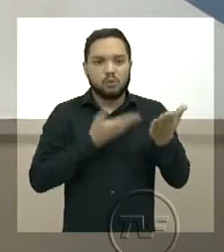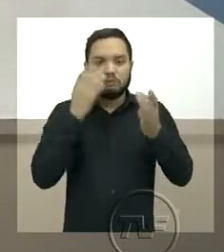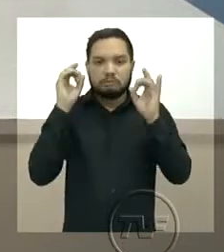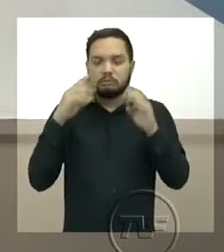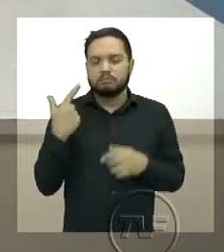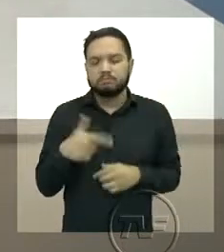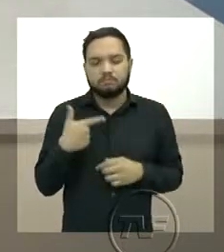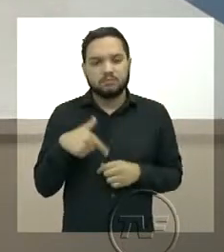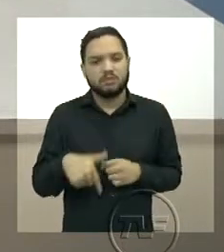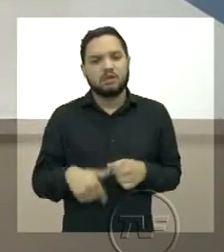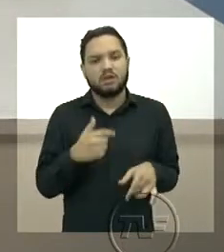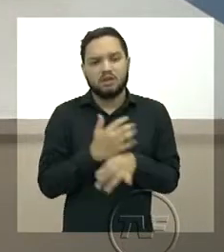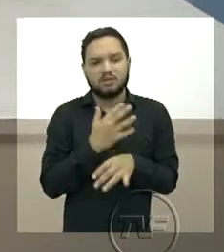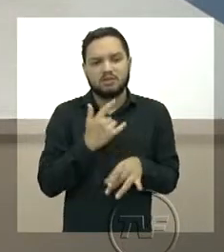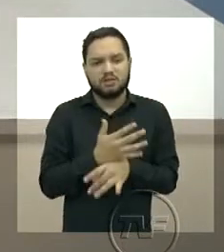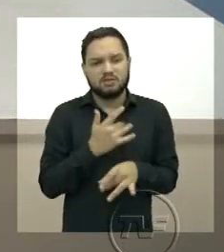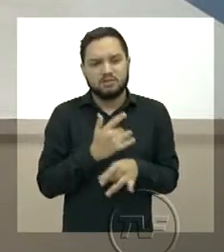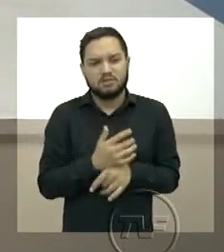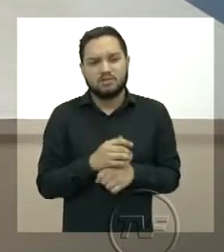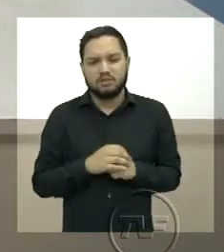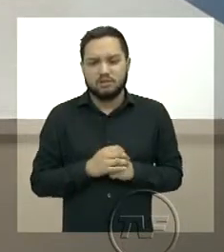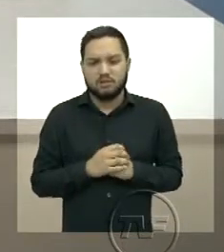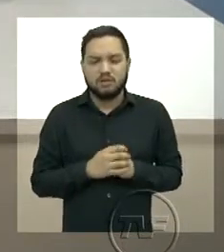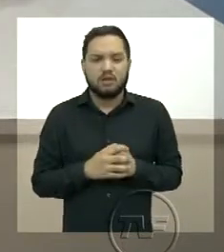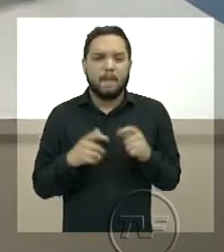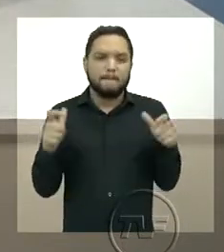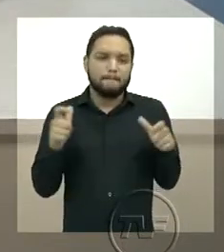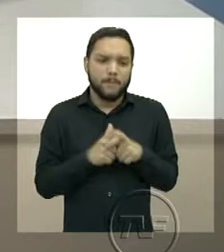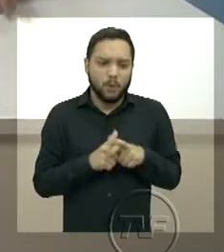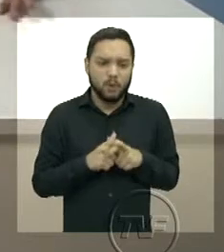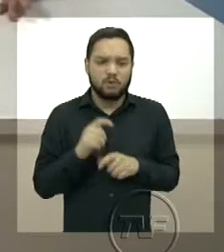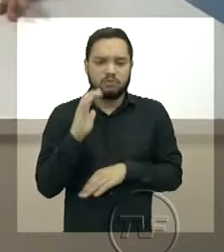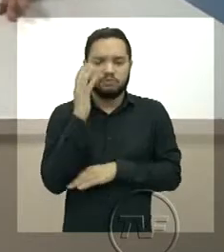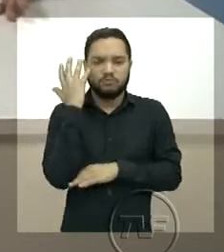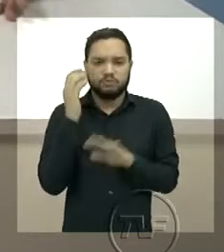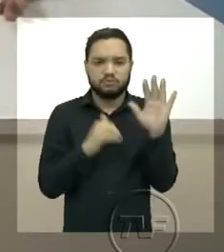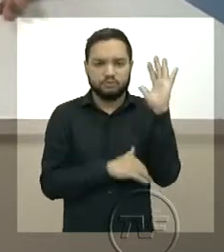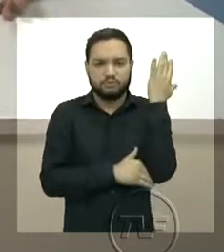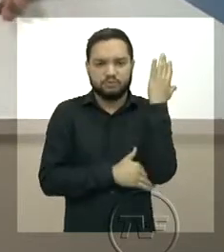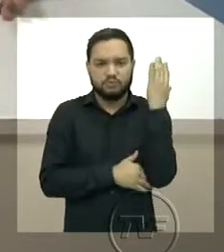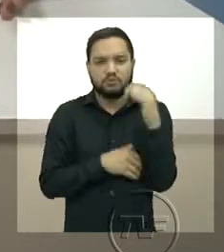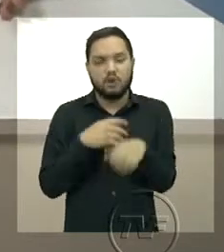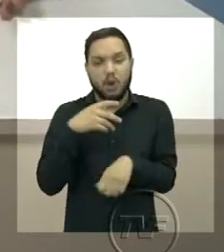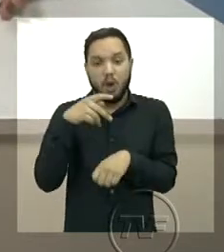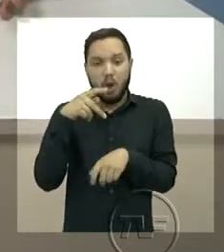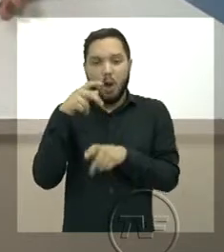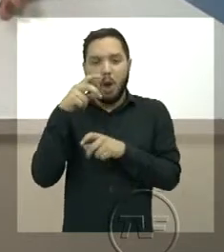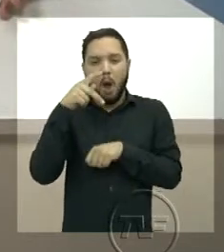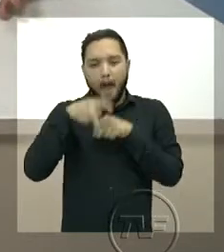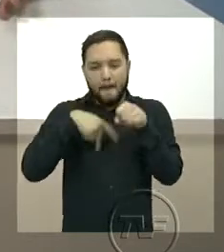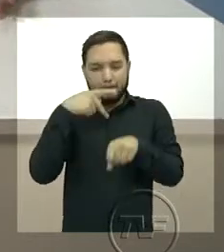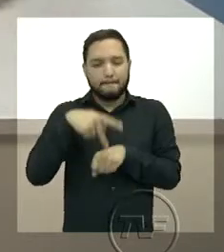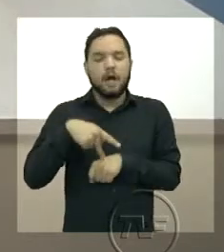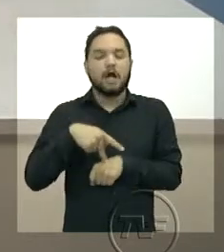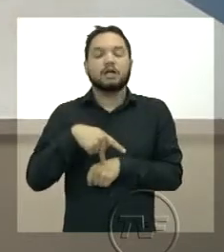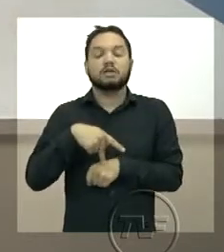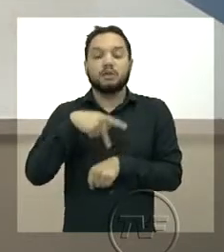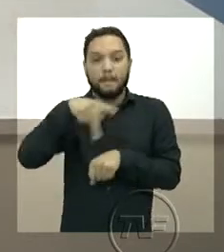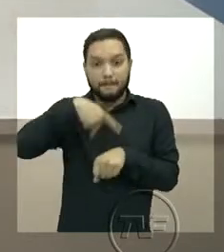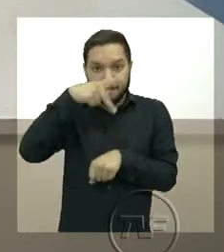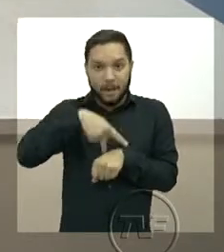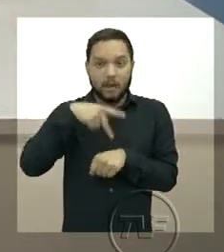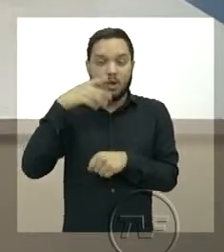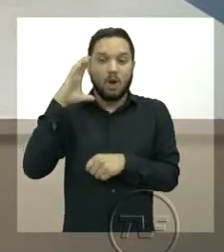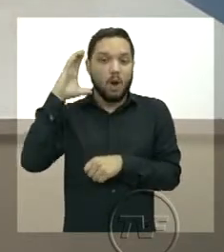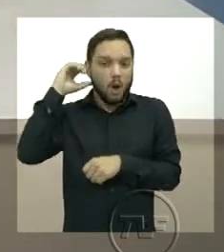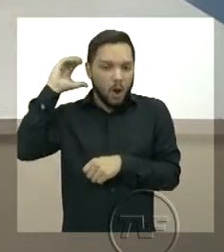uma cidade muito pobre em parques verdes, né? Nosso grande parque do Cocó já sofreu várias degradações por falta de uma